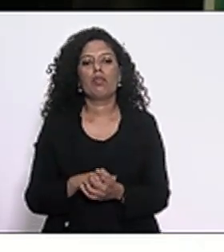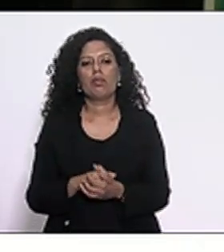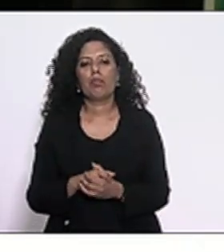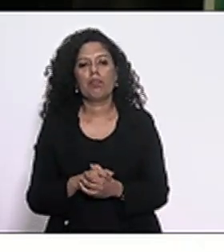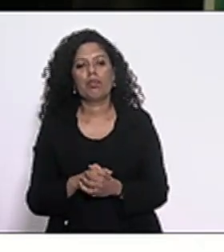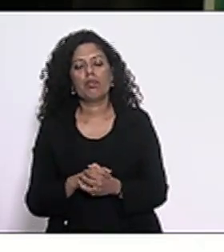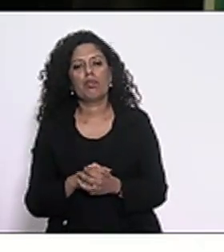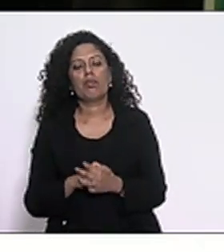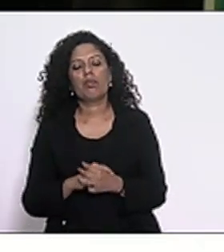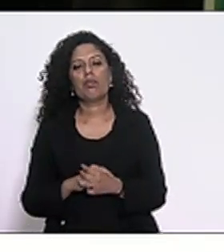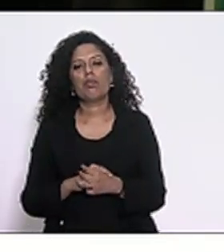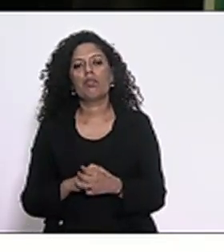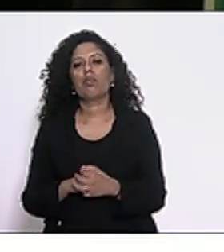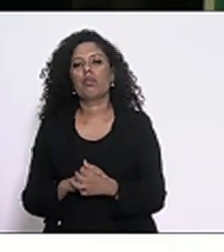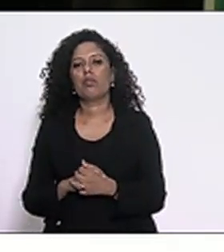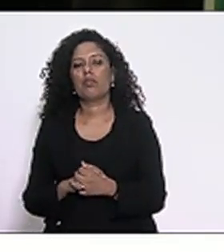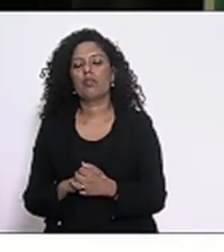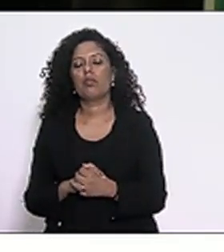aqui,